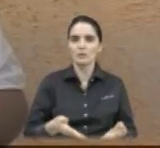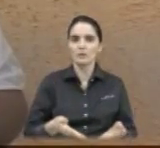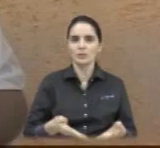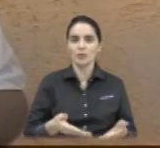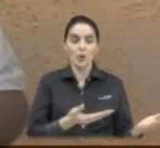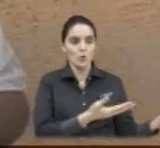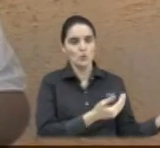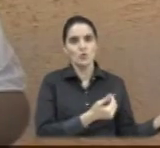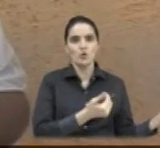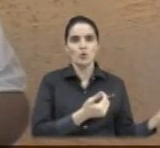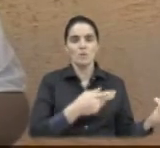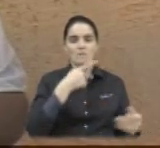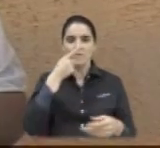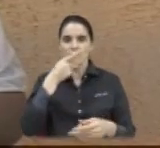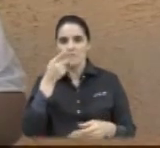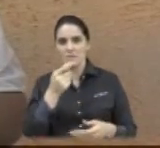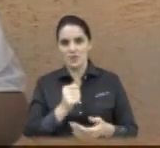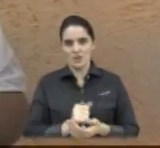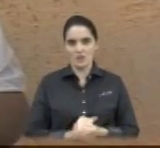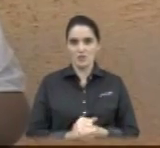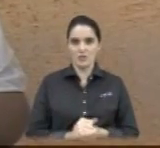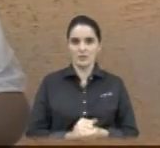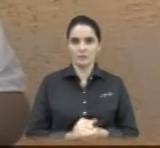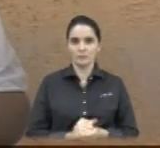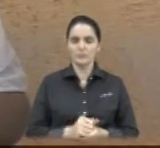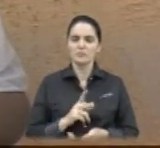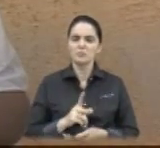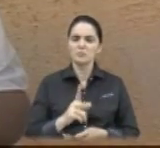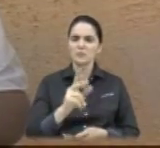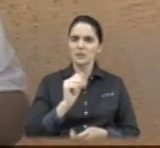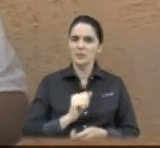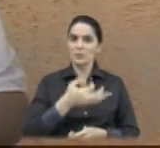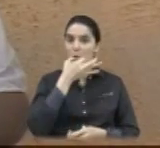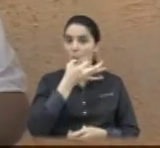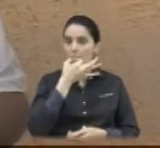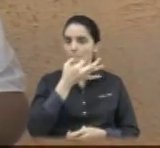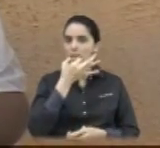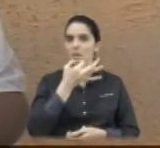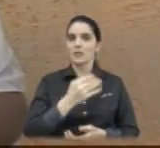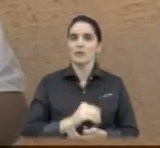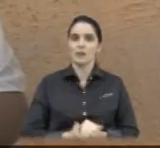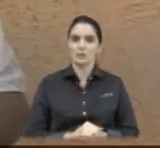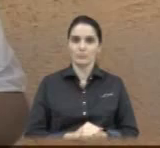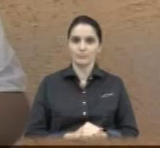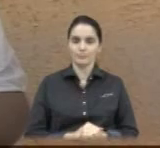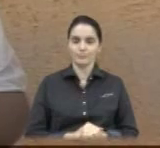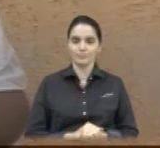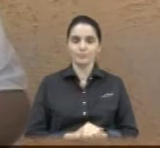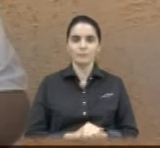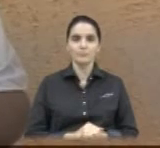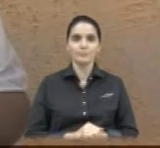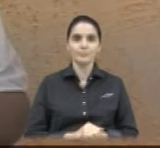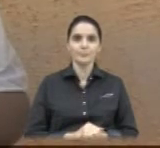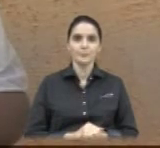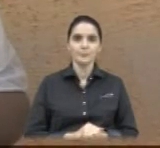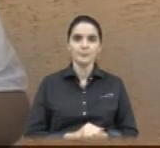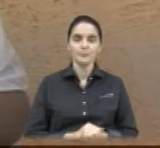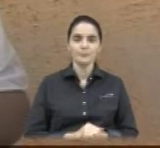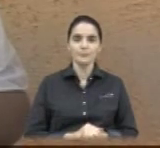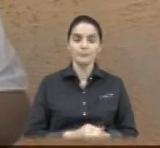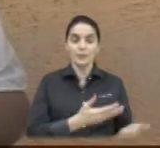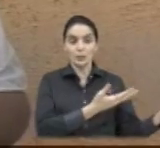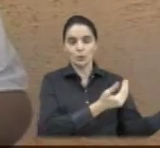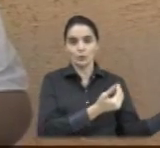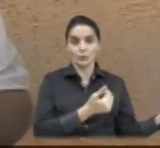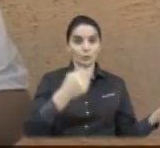ocorre do interior do estado democrático de direito o que torna a situação muito mais problemática a nossa juventude do